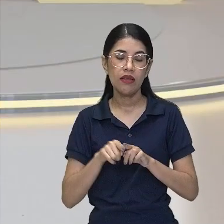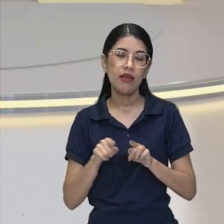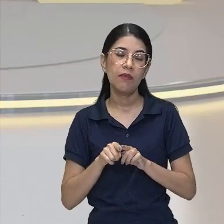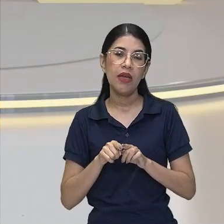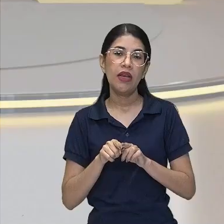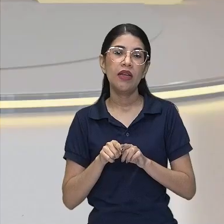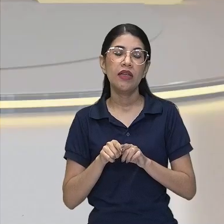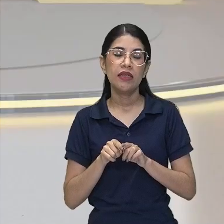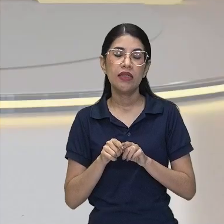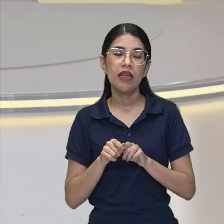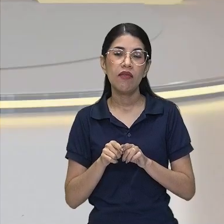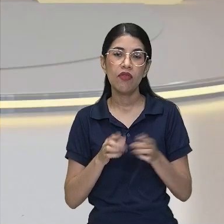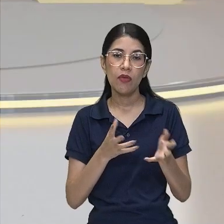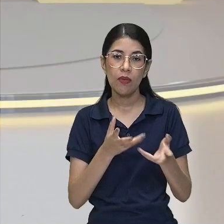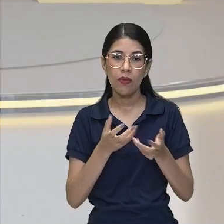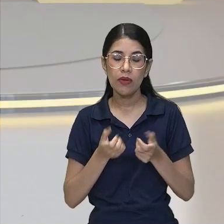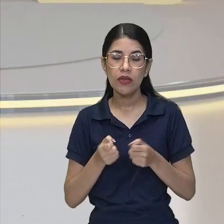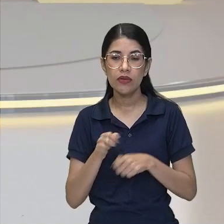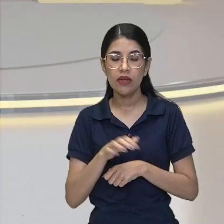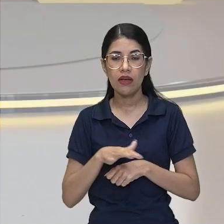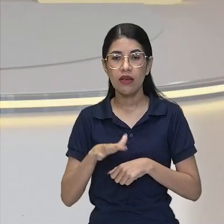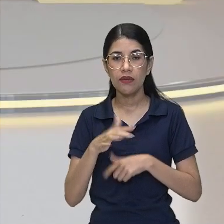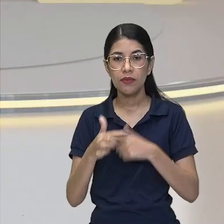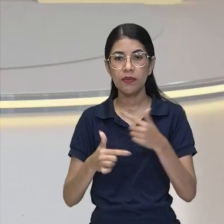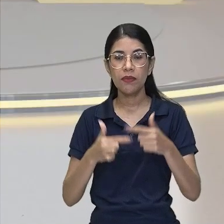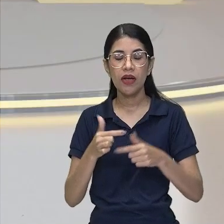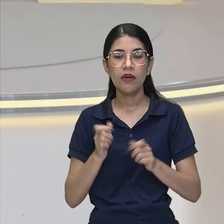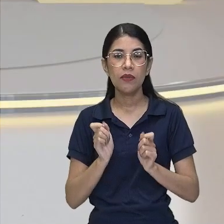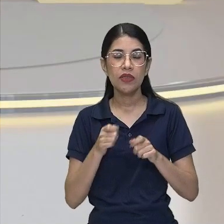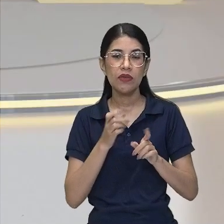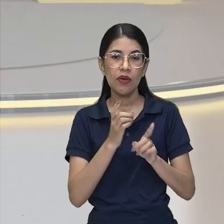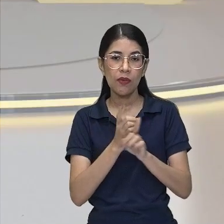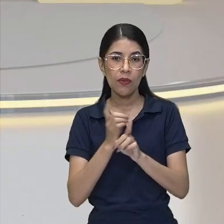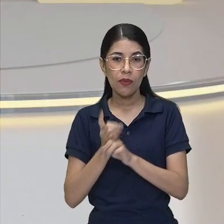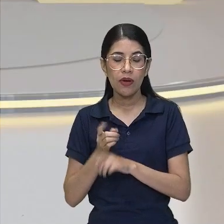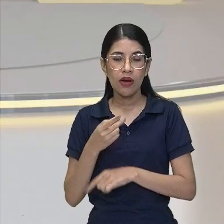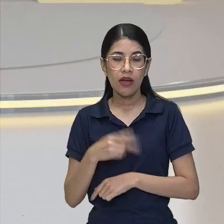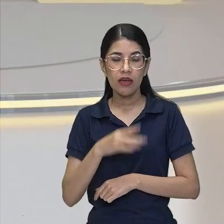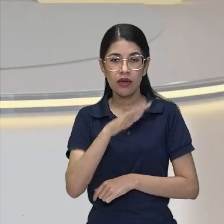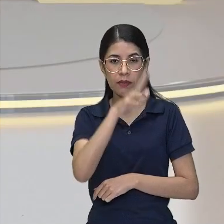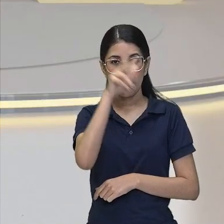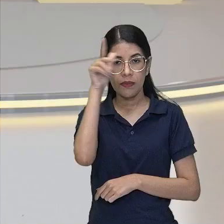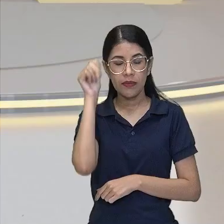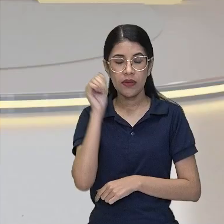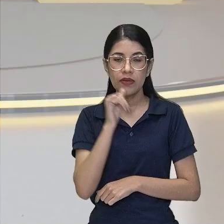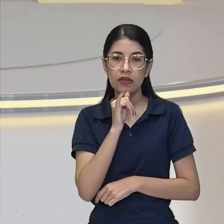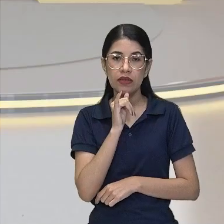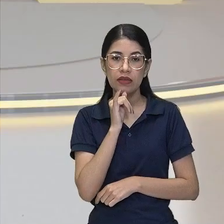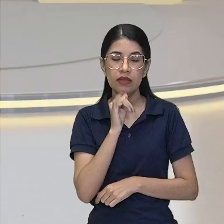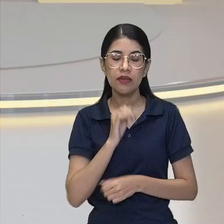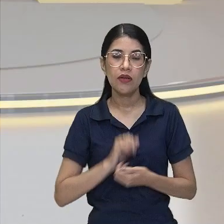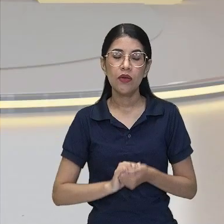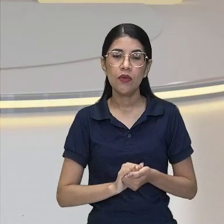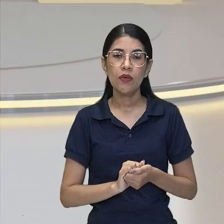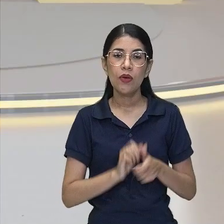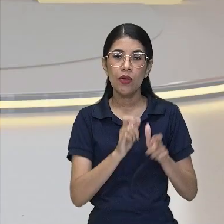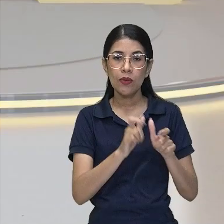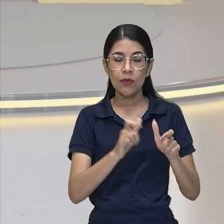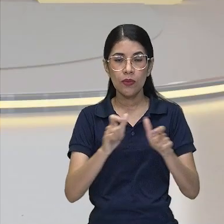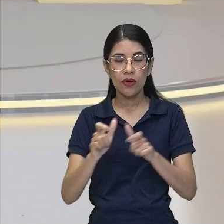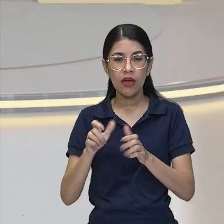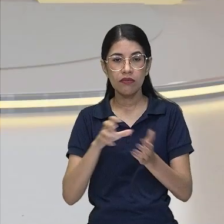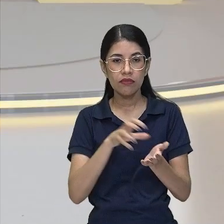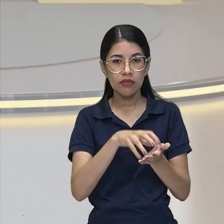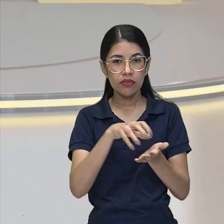pelo mercado, né? A gente encontra aqui em Manaus, por exemplo, setores onde